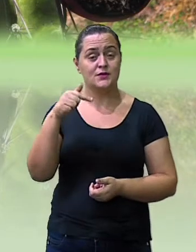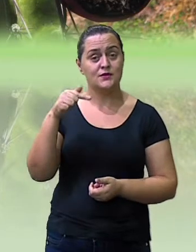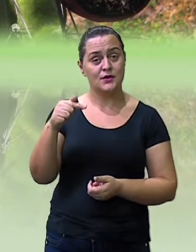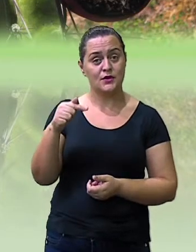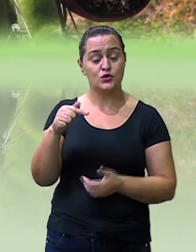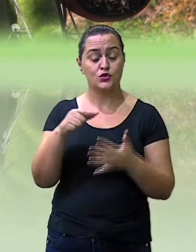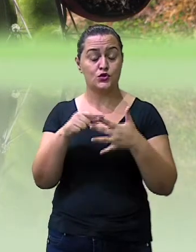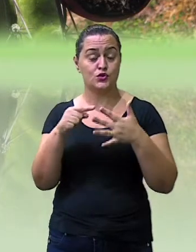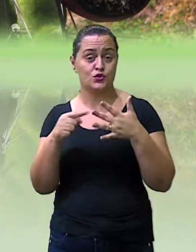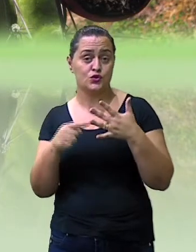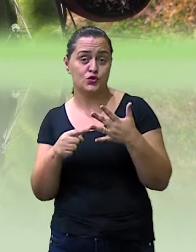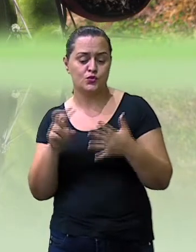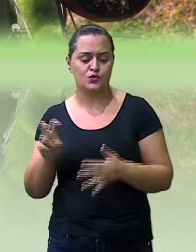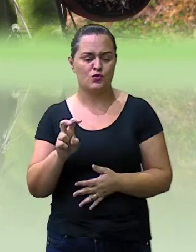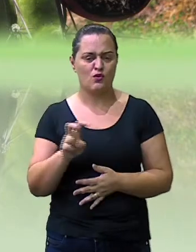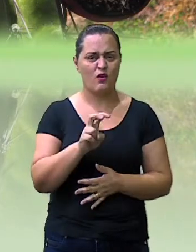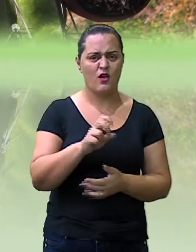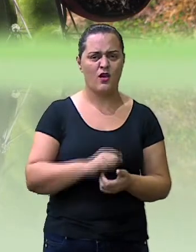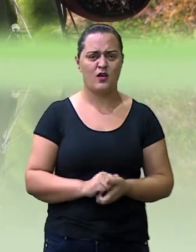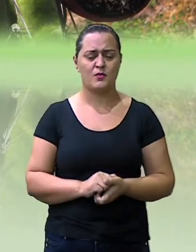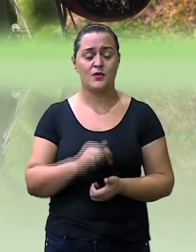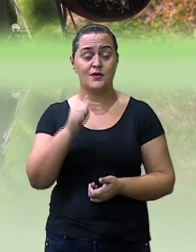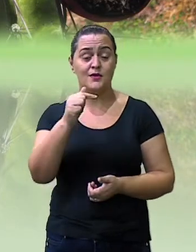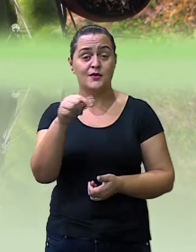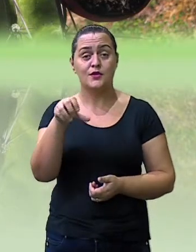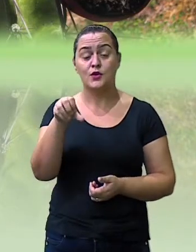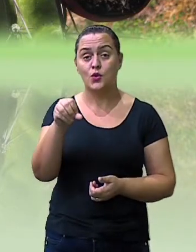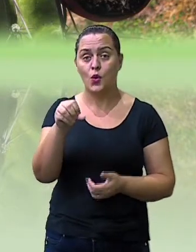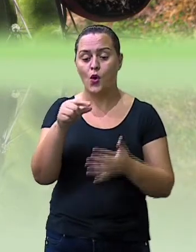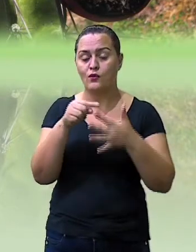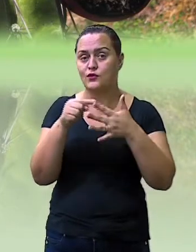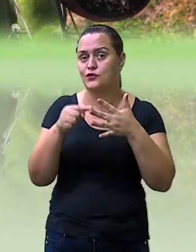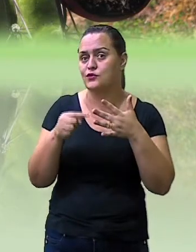répteis, 79 espécies de anfíbios,